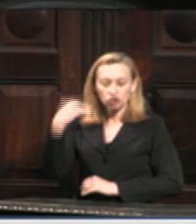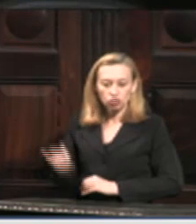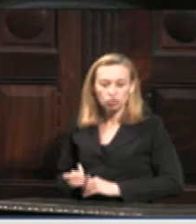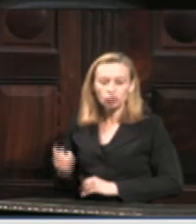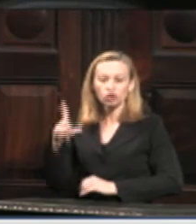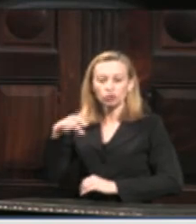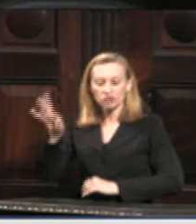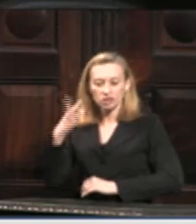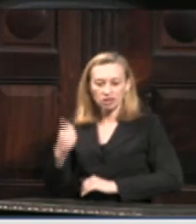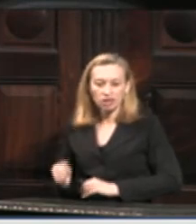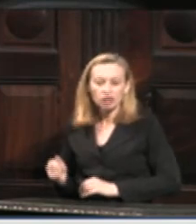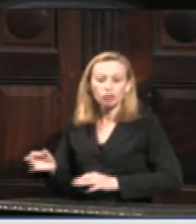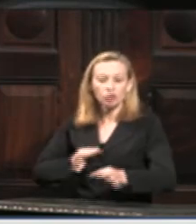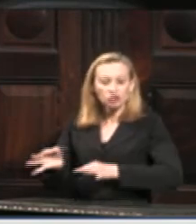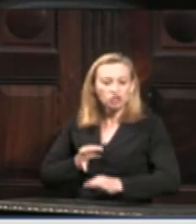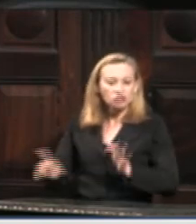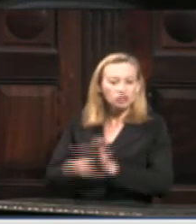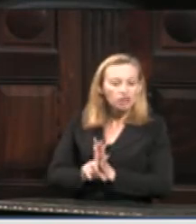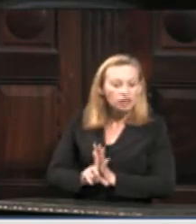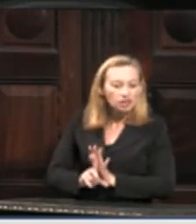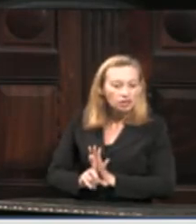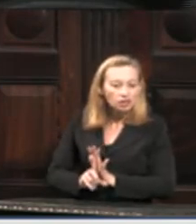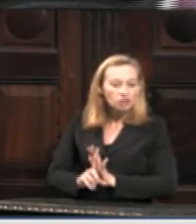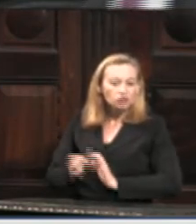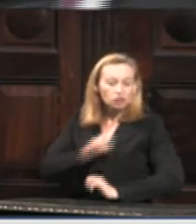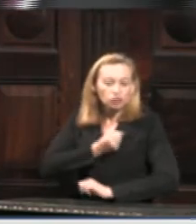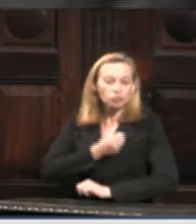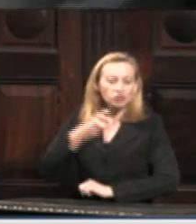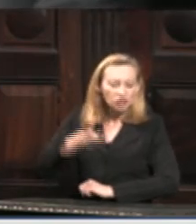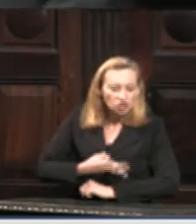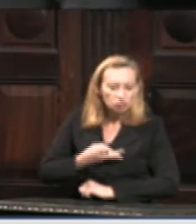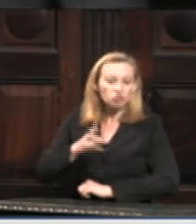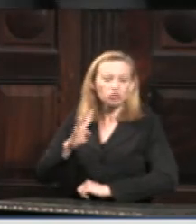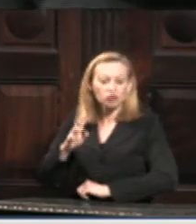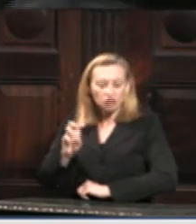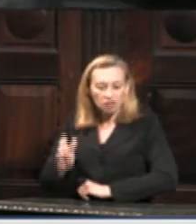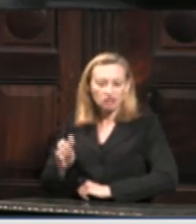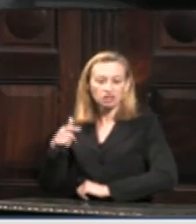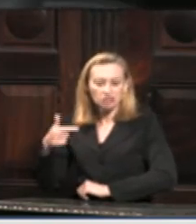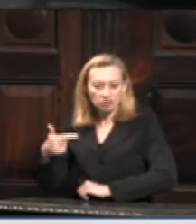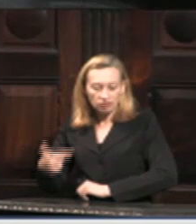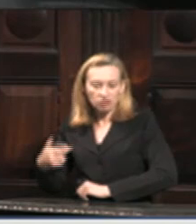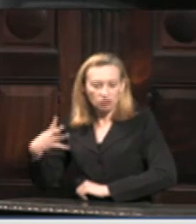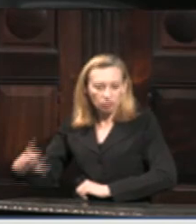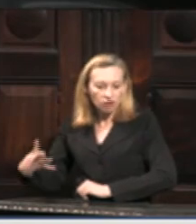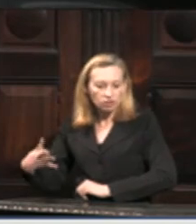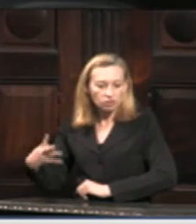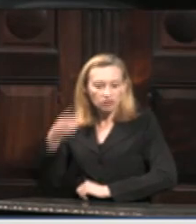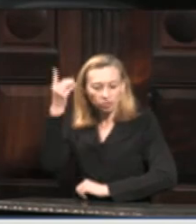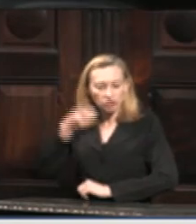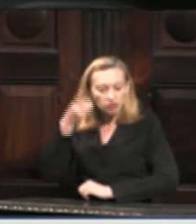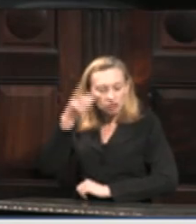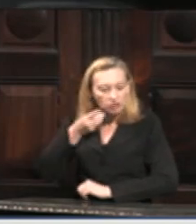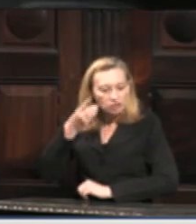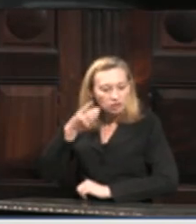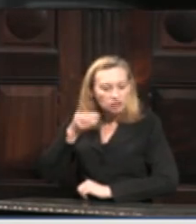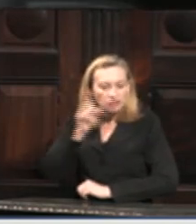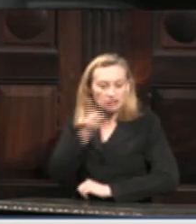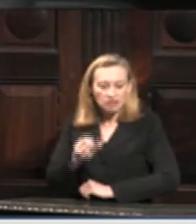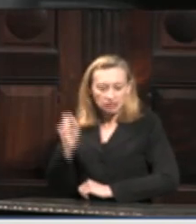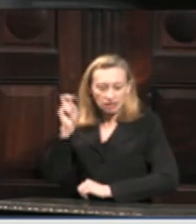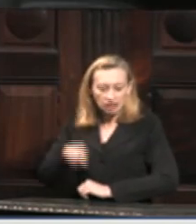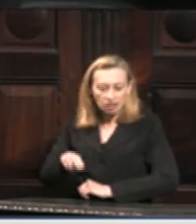Lucinha. Projeto de lei número 3.524, de autoria da deputada